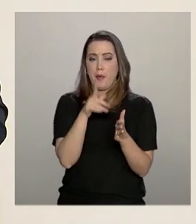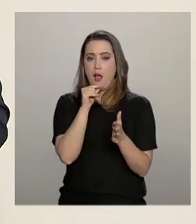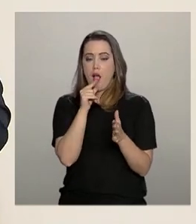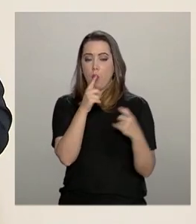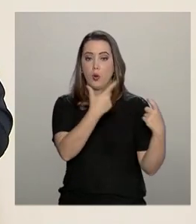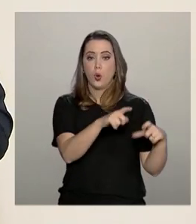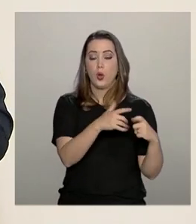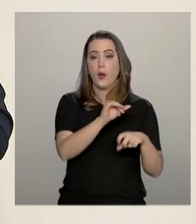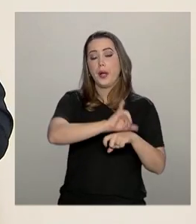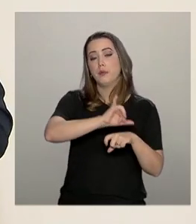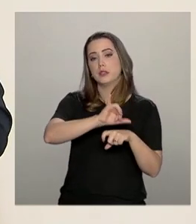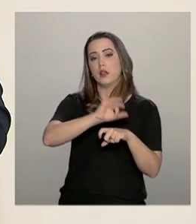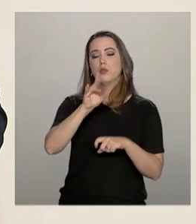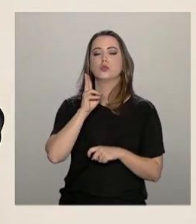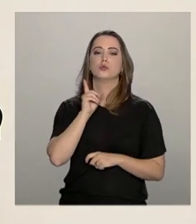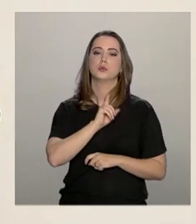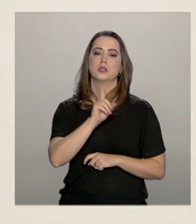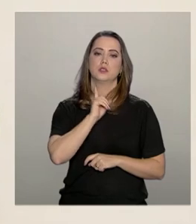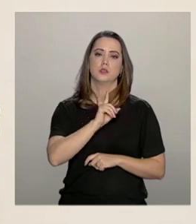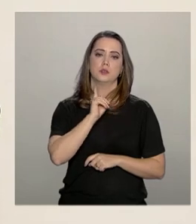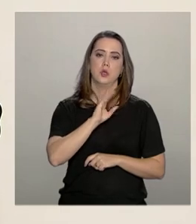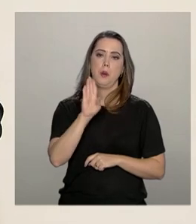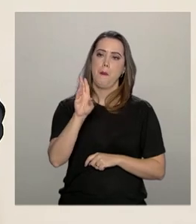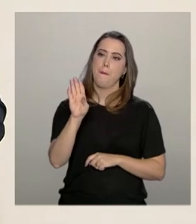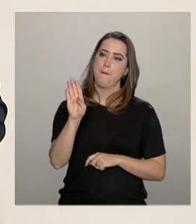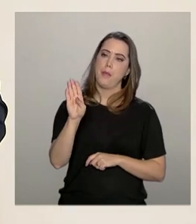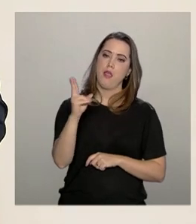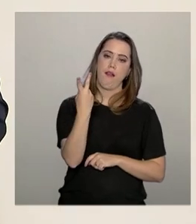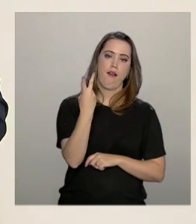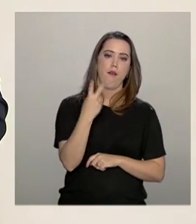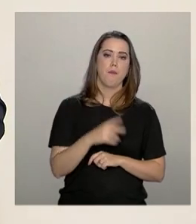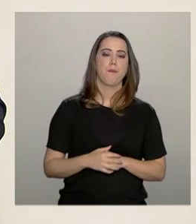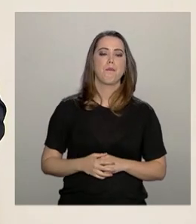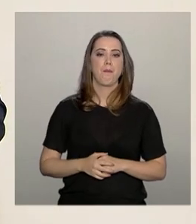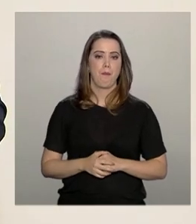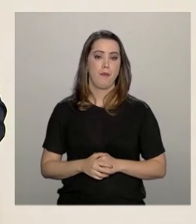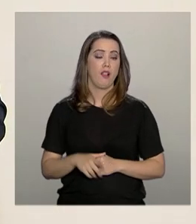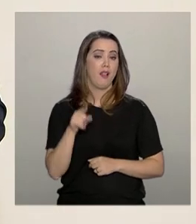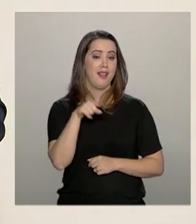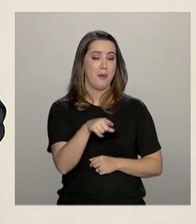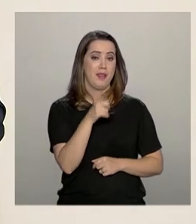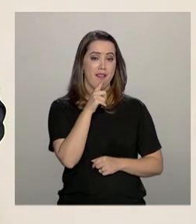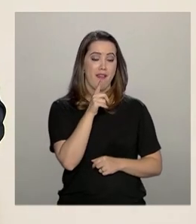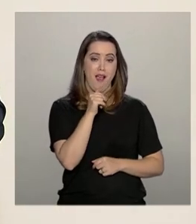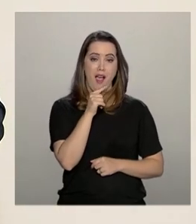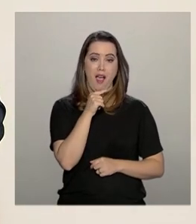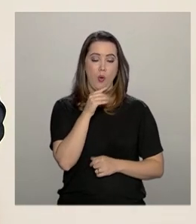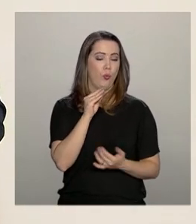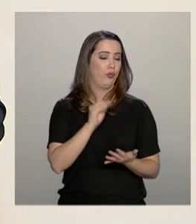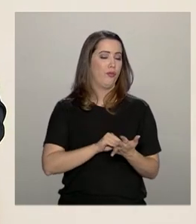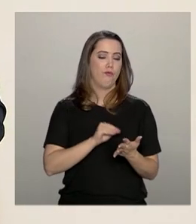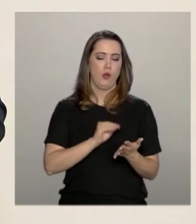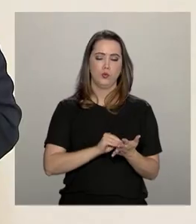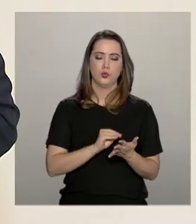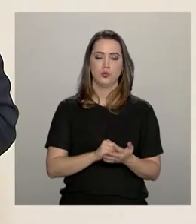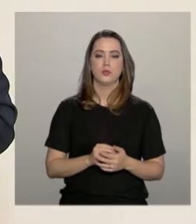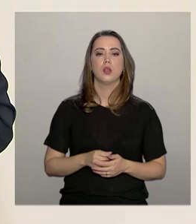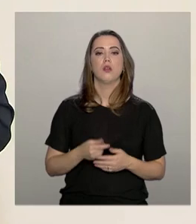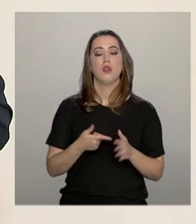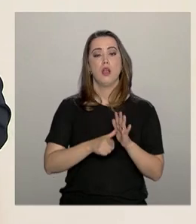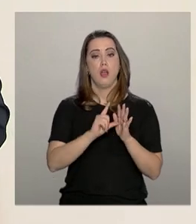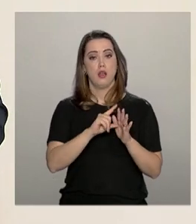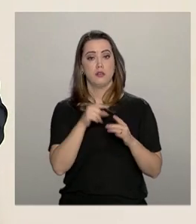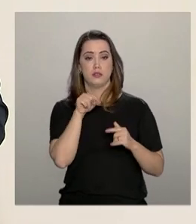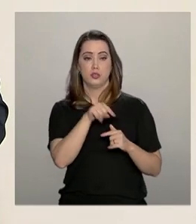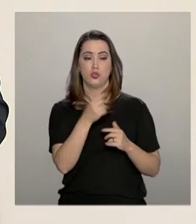região metropolitana da cidade de Belo Horizonte, para que o abastecimento não seja comprometido.